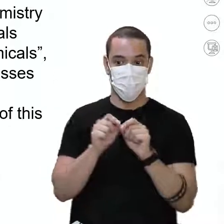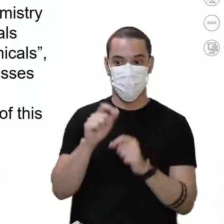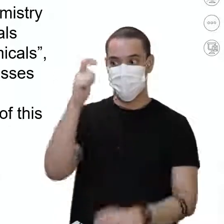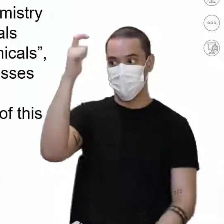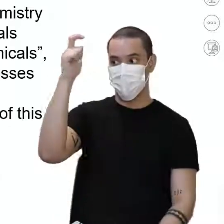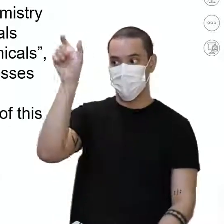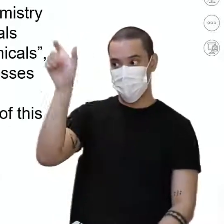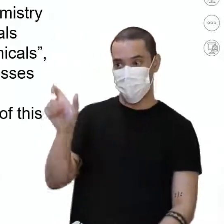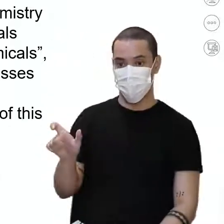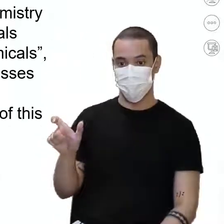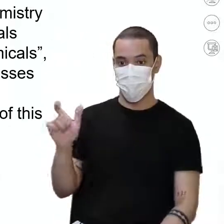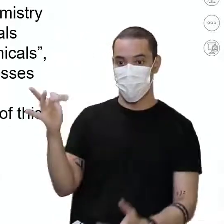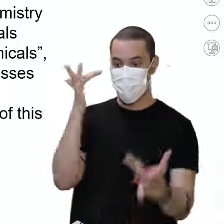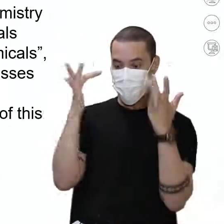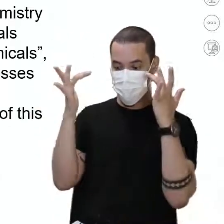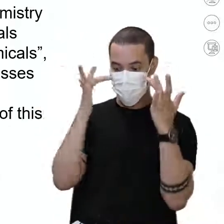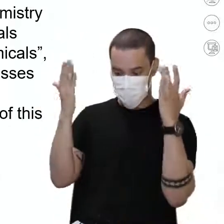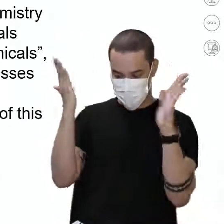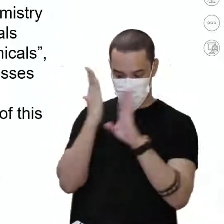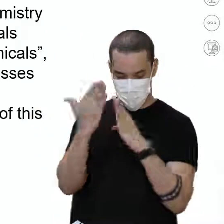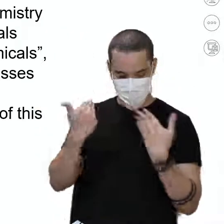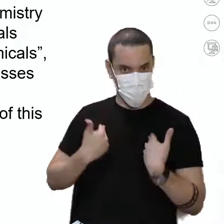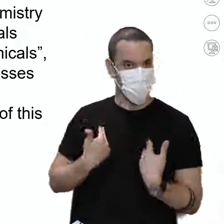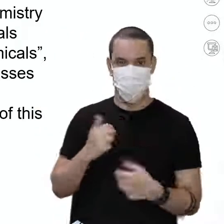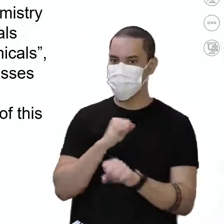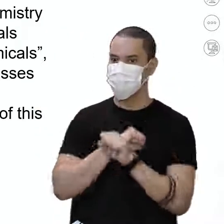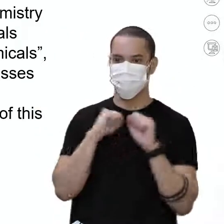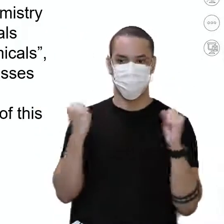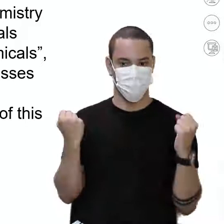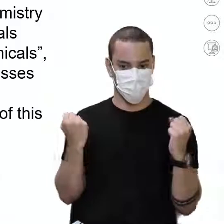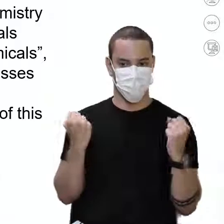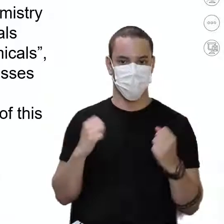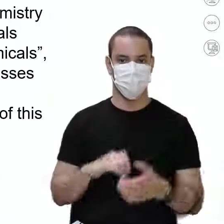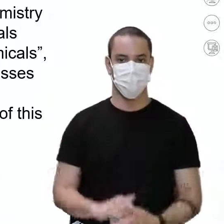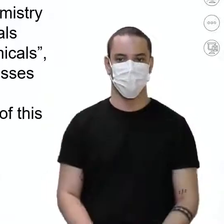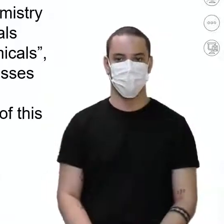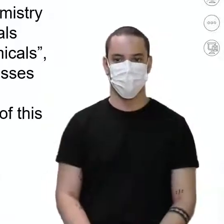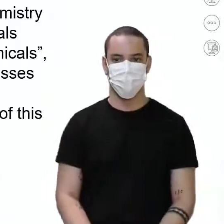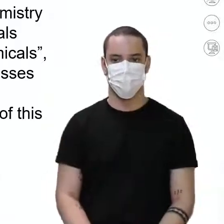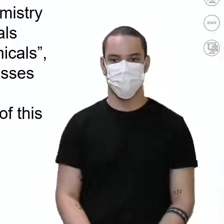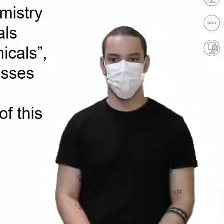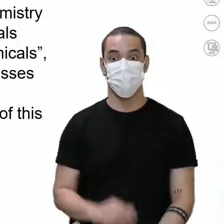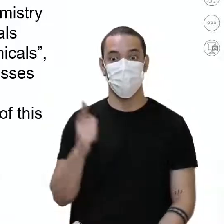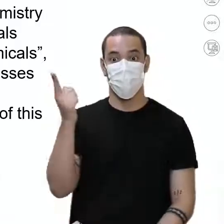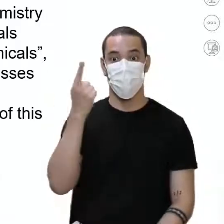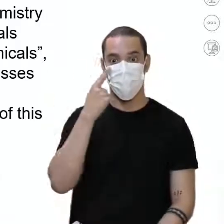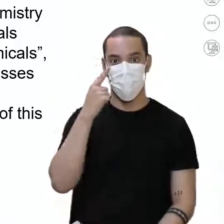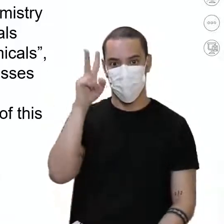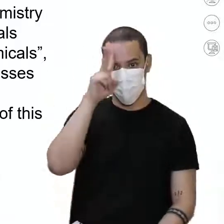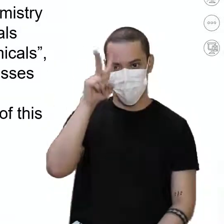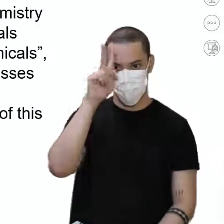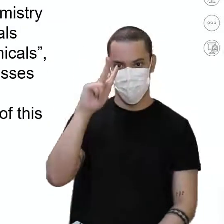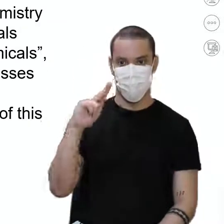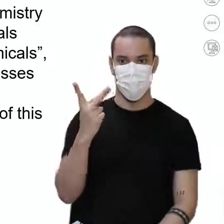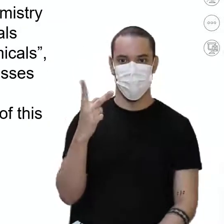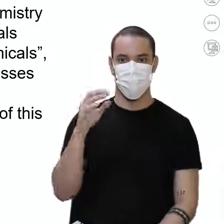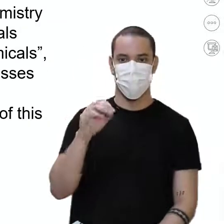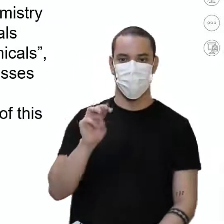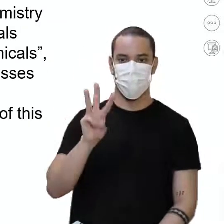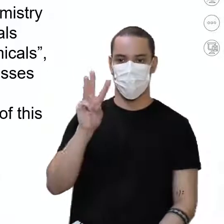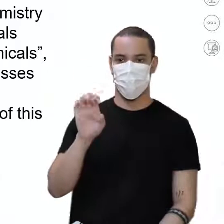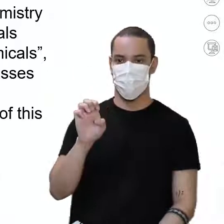se apaixonar por você, certo? However, olha aí o marcador de discurso bem aqui, dando ideia